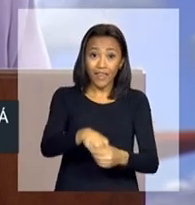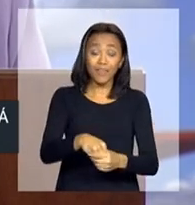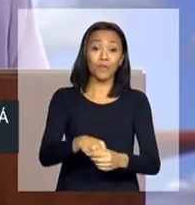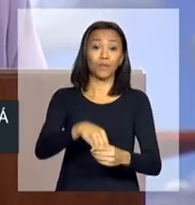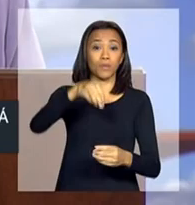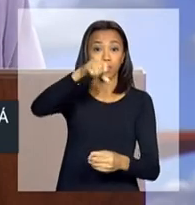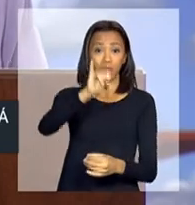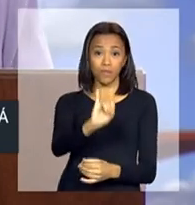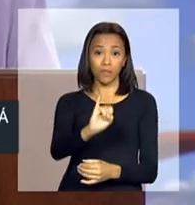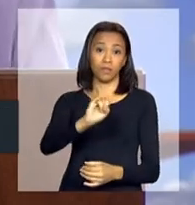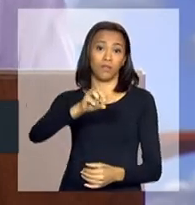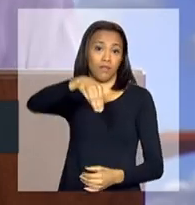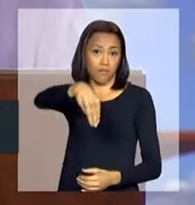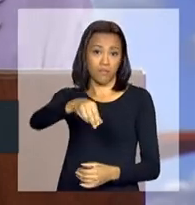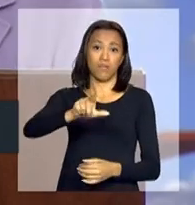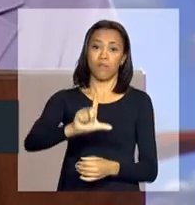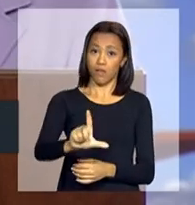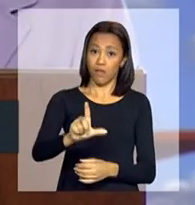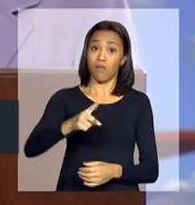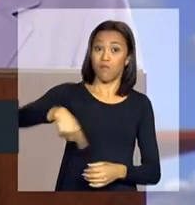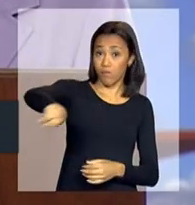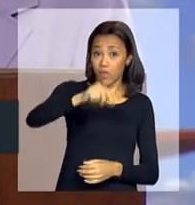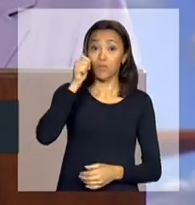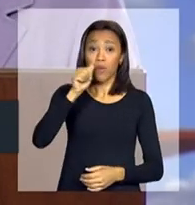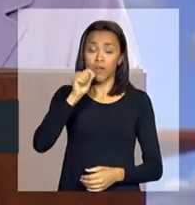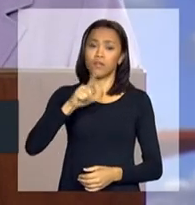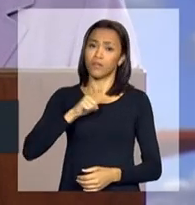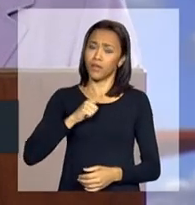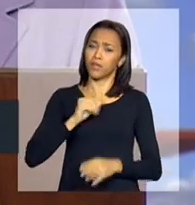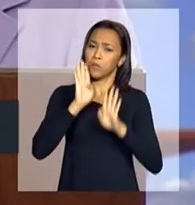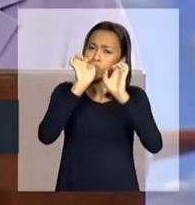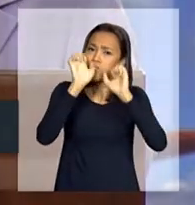para que as mulheres tenham um atendimento humanizado